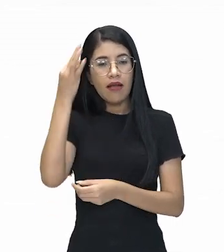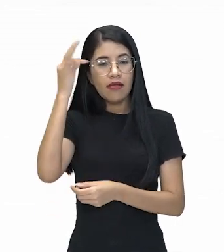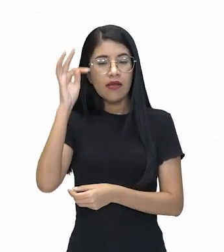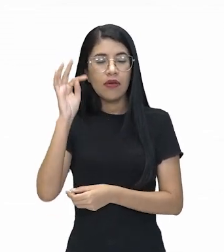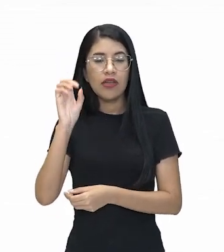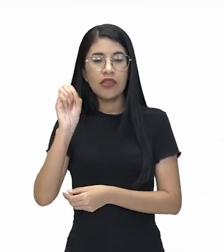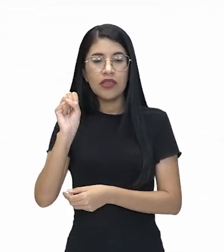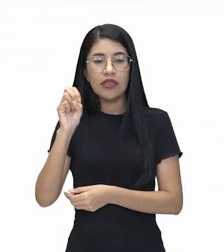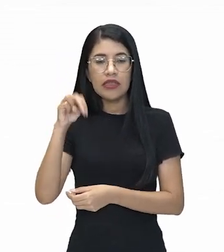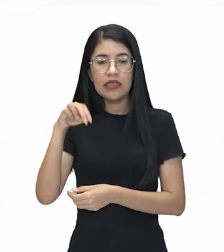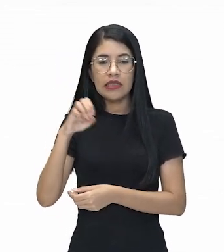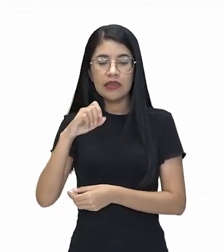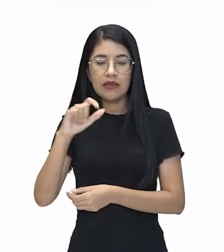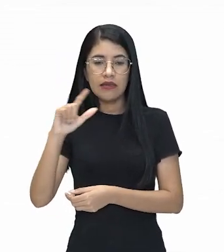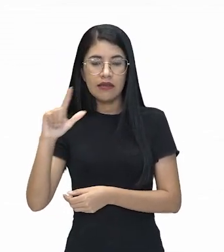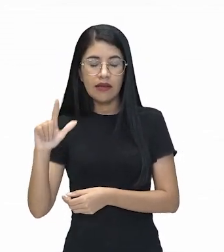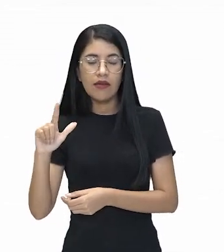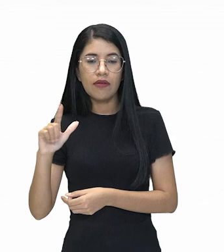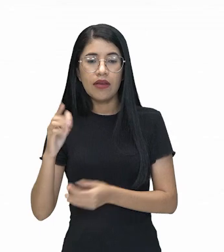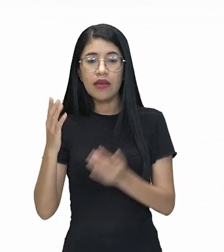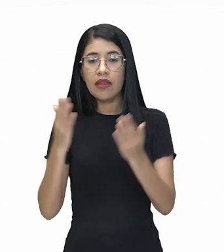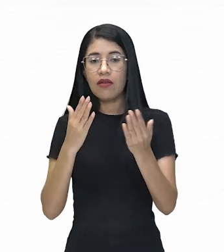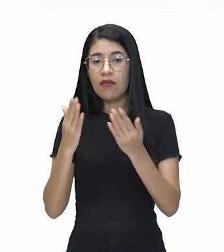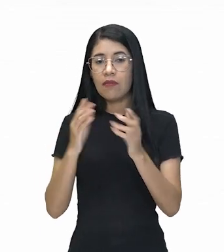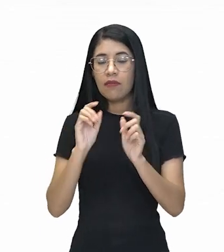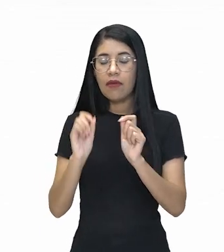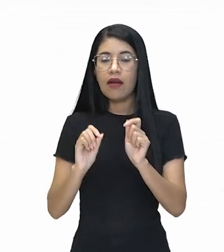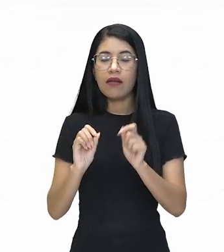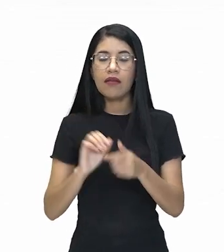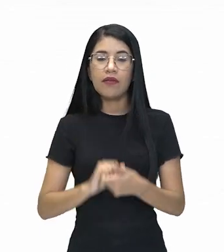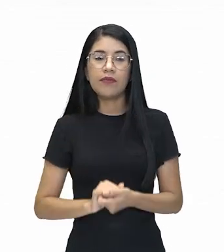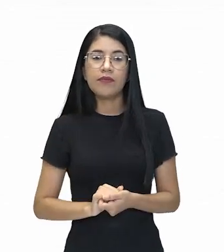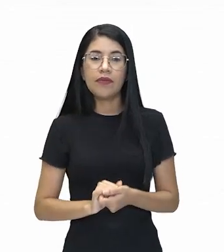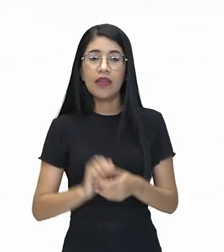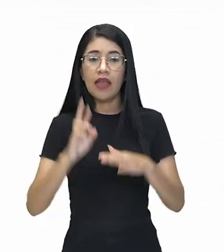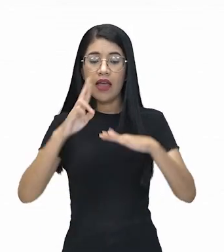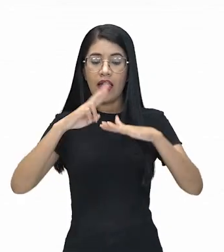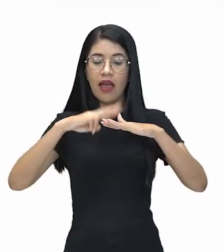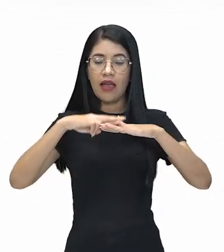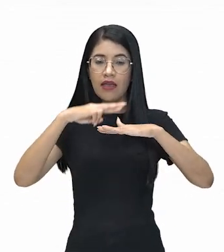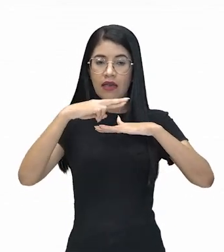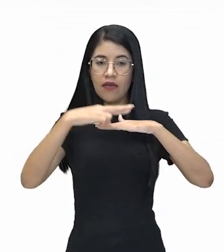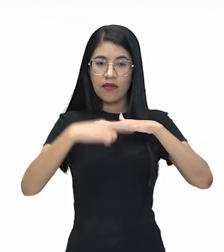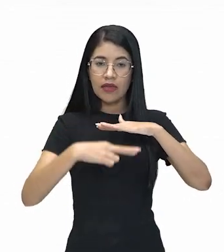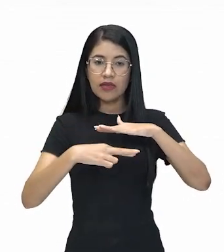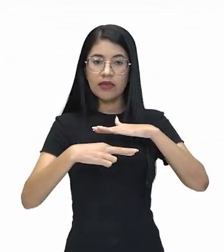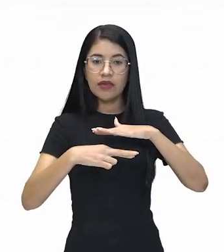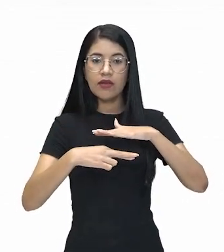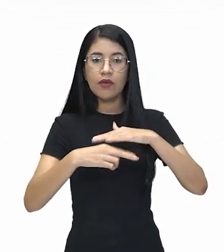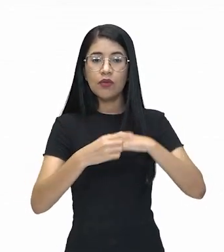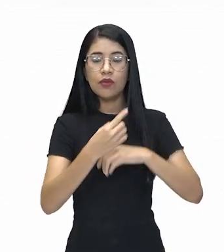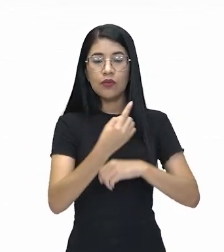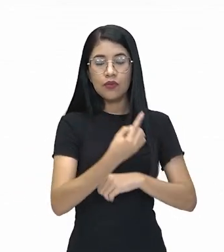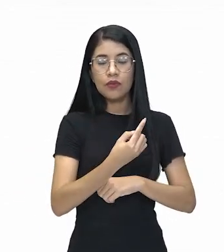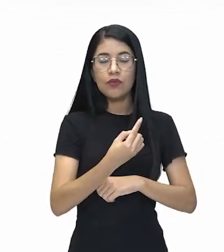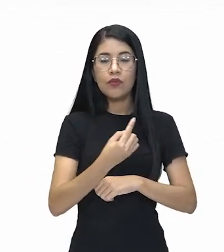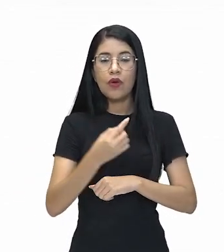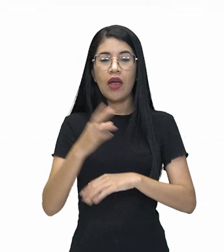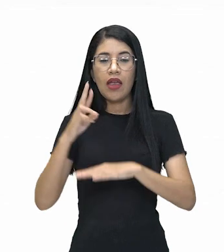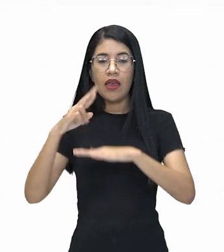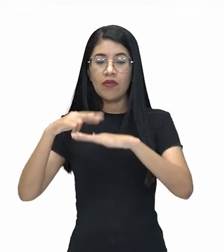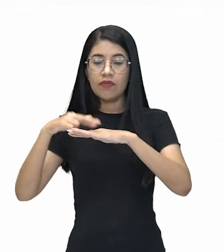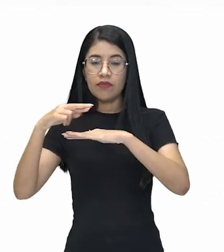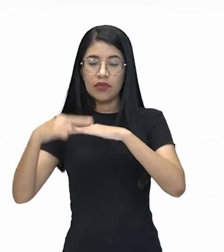pessoal? A lei de Snell, então, vai comparar aí o índice de refração do meio 1 com o índice de refração do